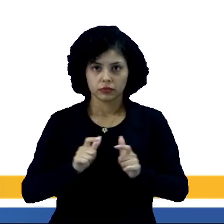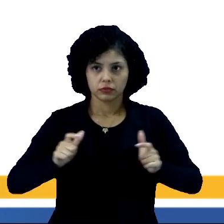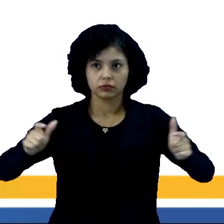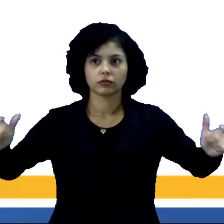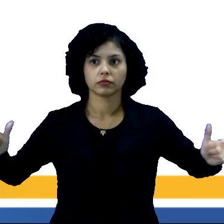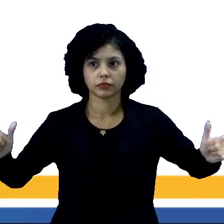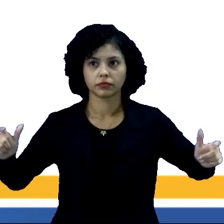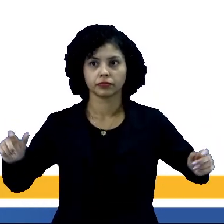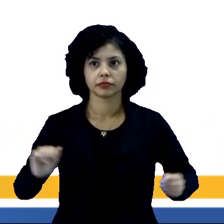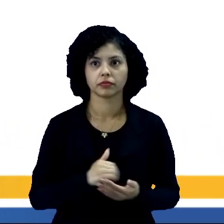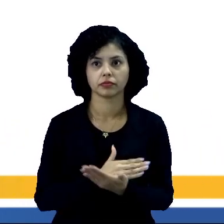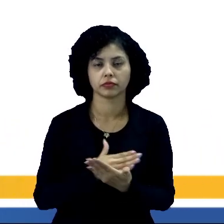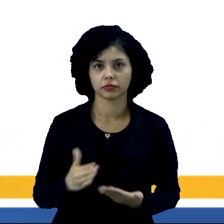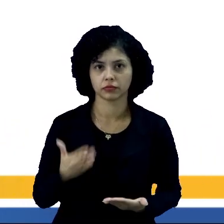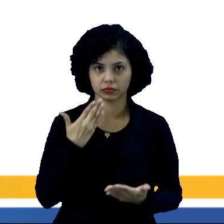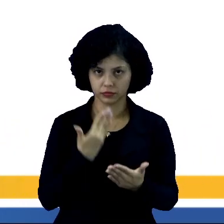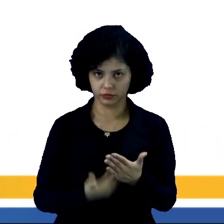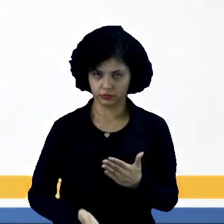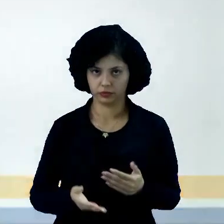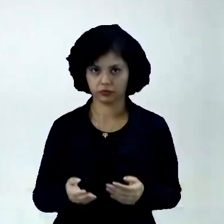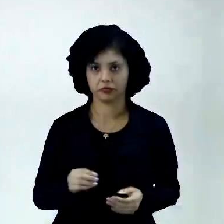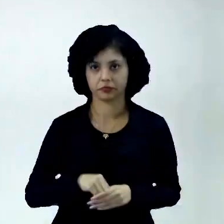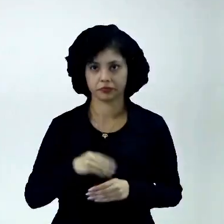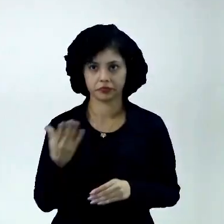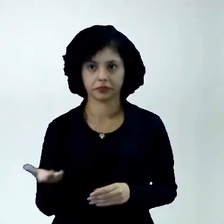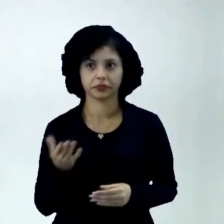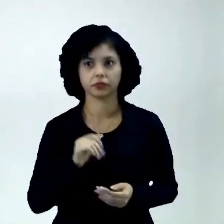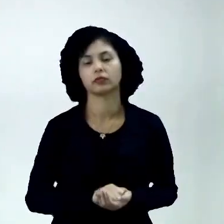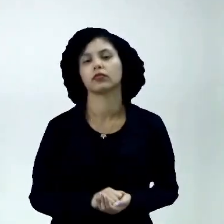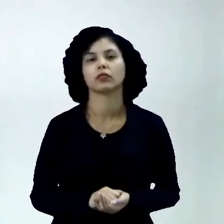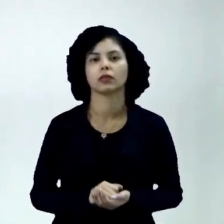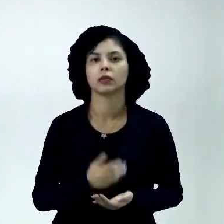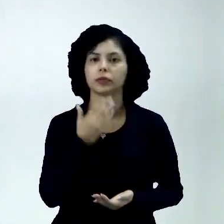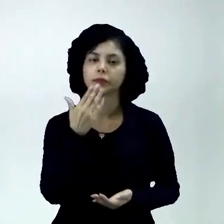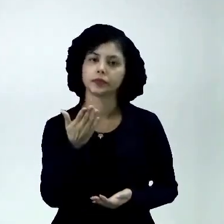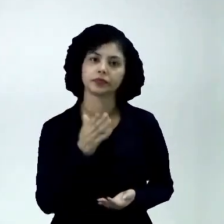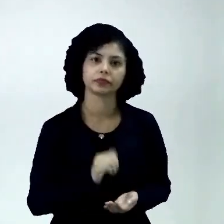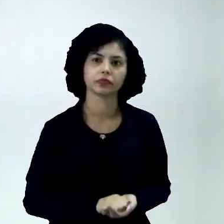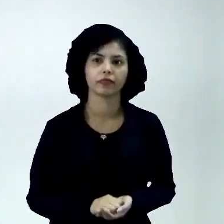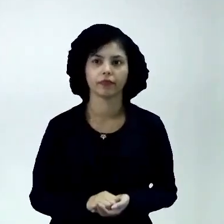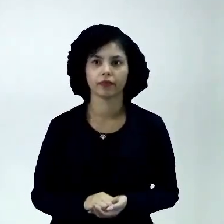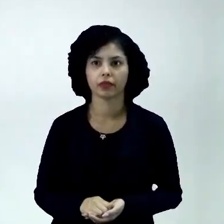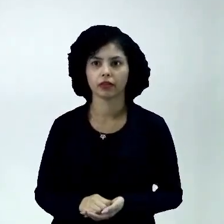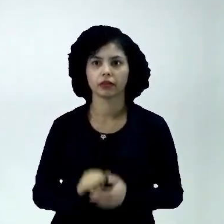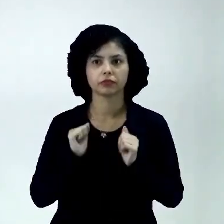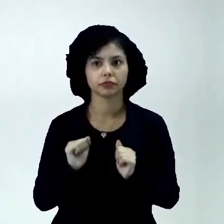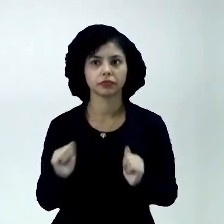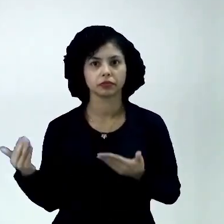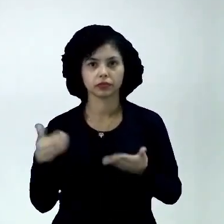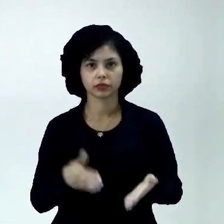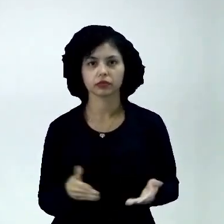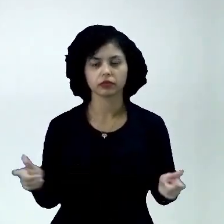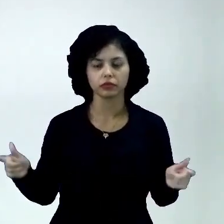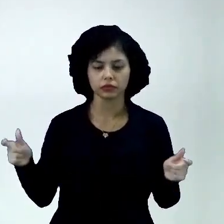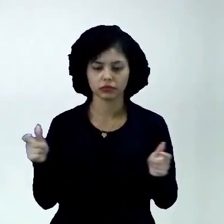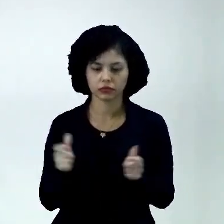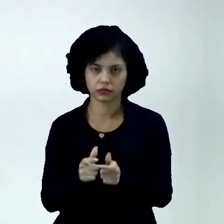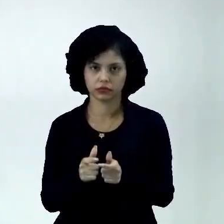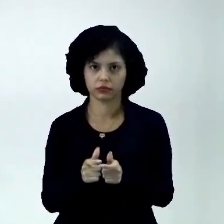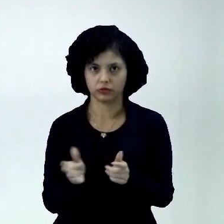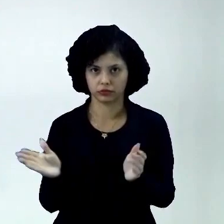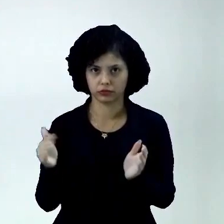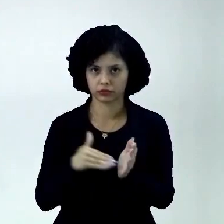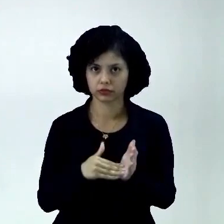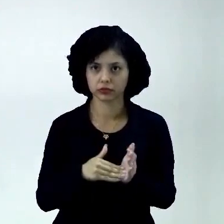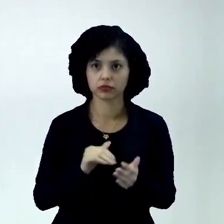volume aumentado, ele vai começar a perder sua parte externa, e à medida que for perdendo a sua parte externa, ele pode chegar a um tamanho bem reduzido